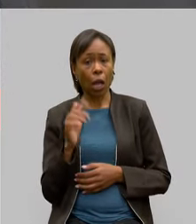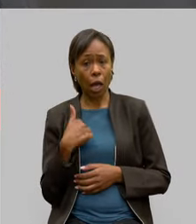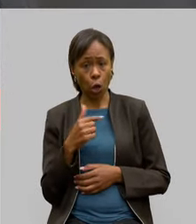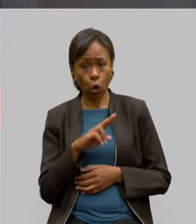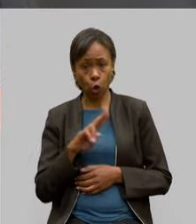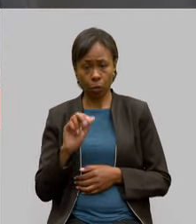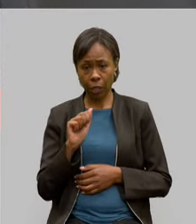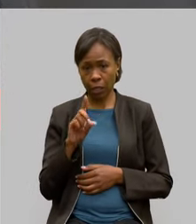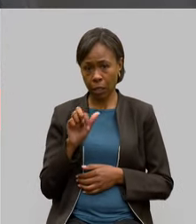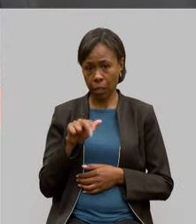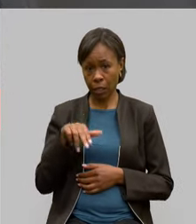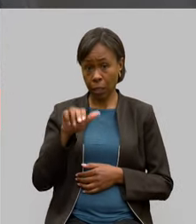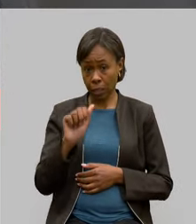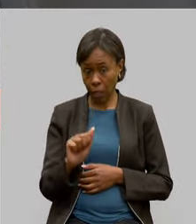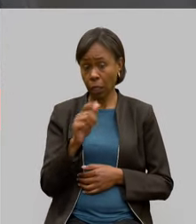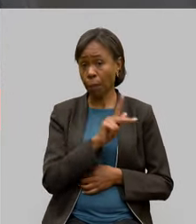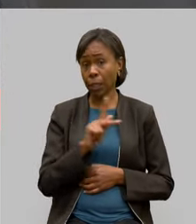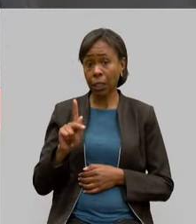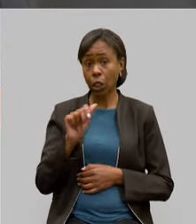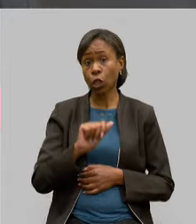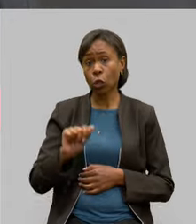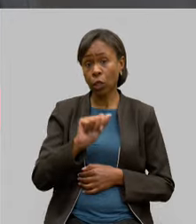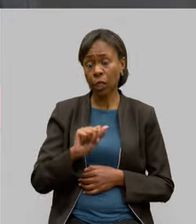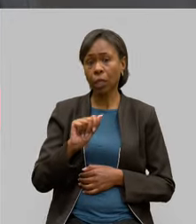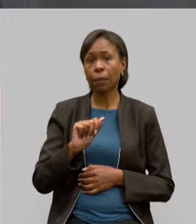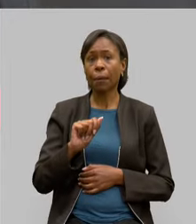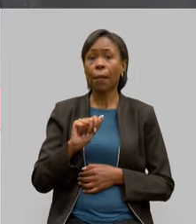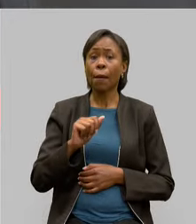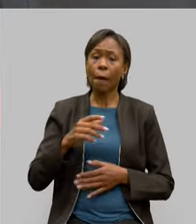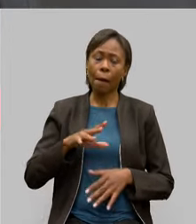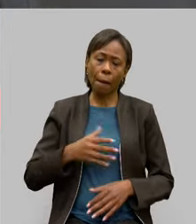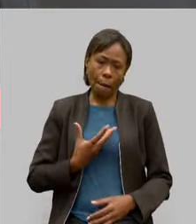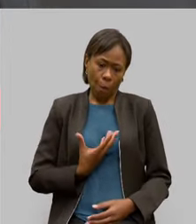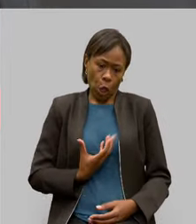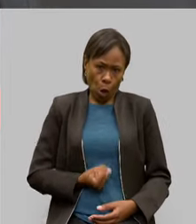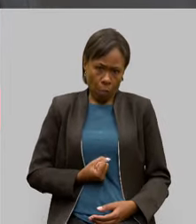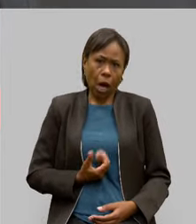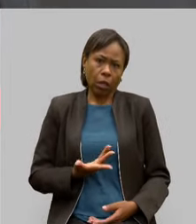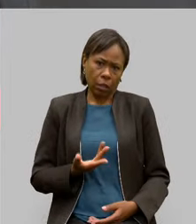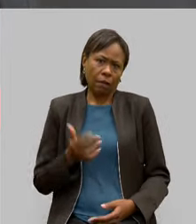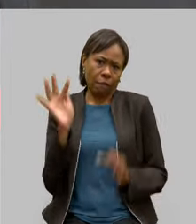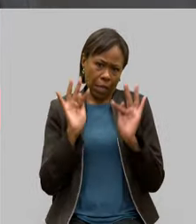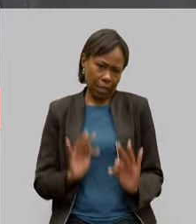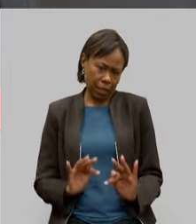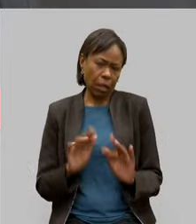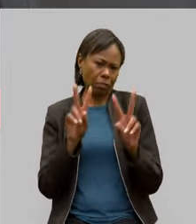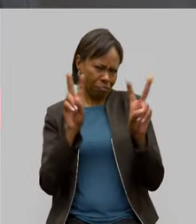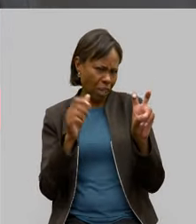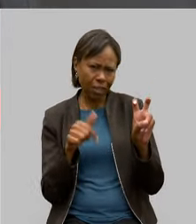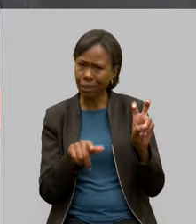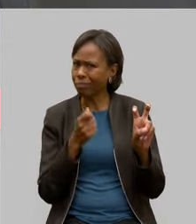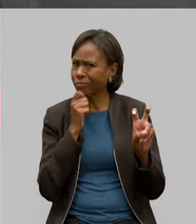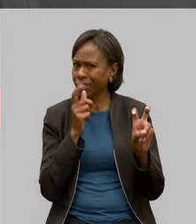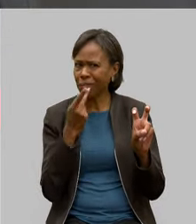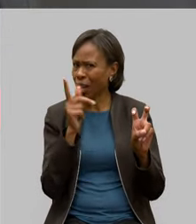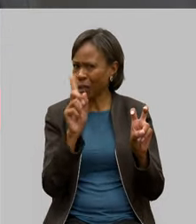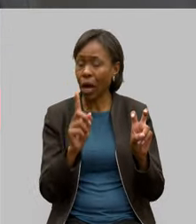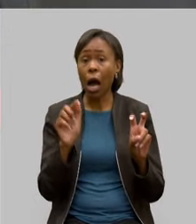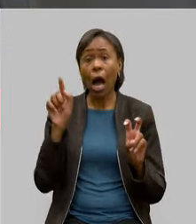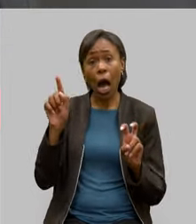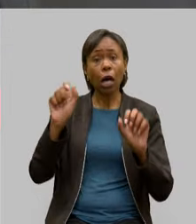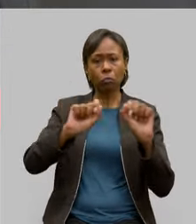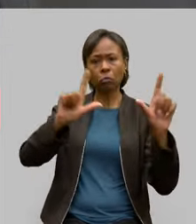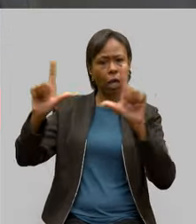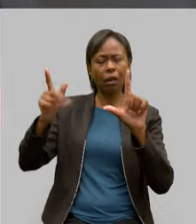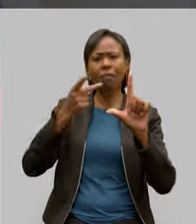Ferreira eu sou presidente da associação menopausa feliz é um termo que ninguém falou aqui quer dizer um slide mostrou a palavra menopausa